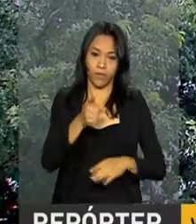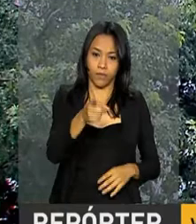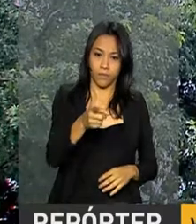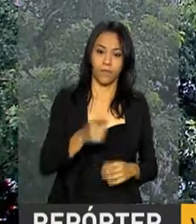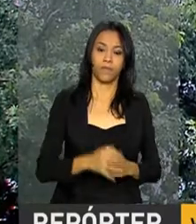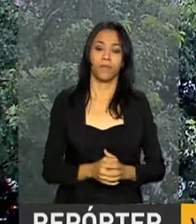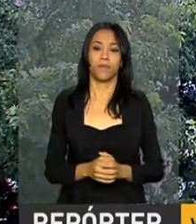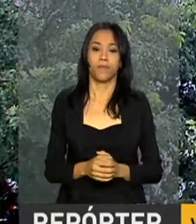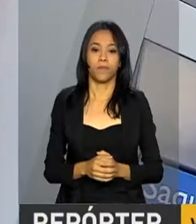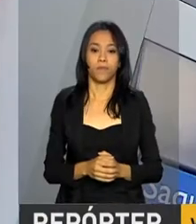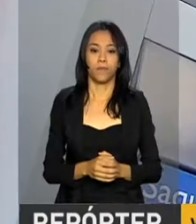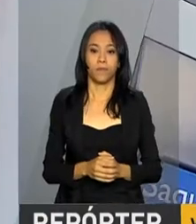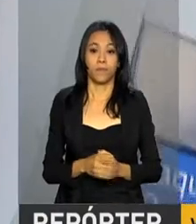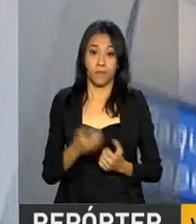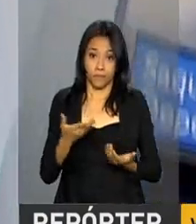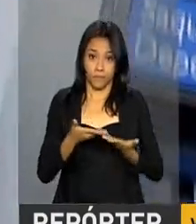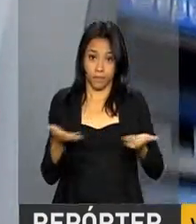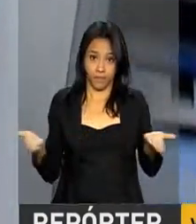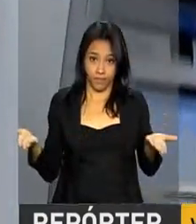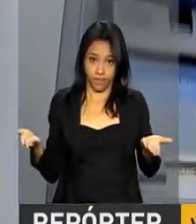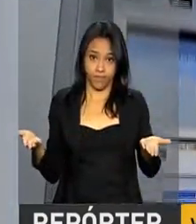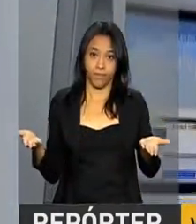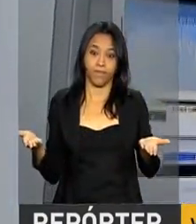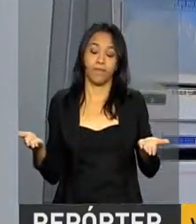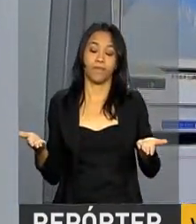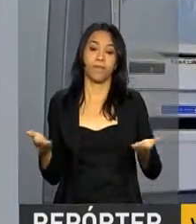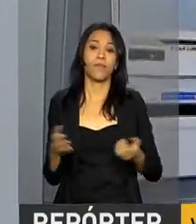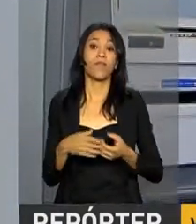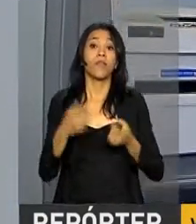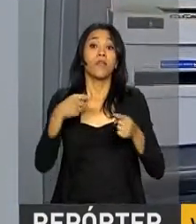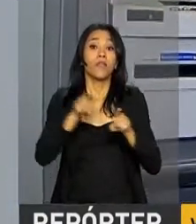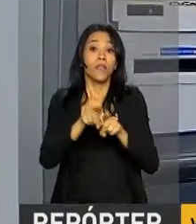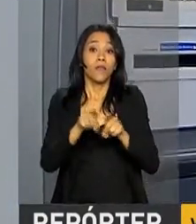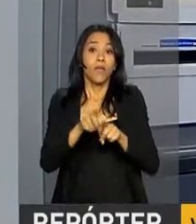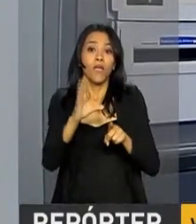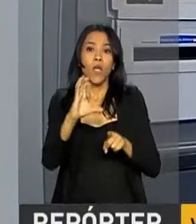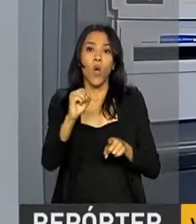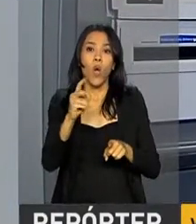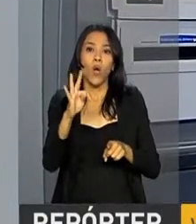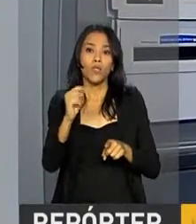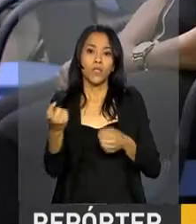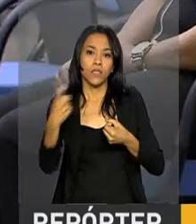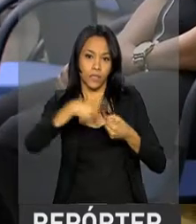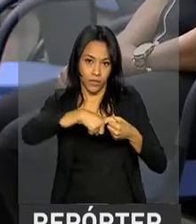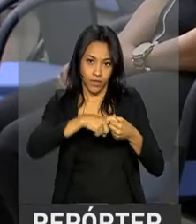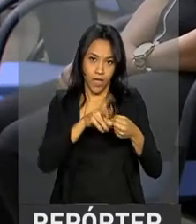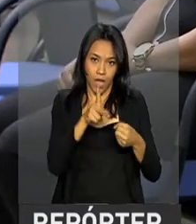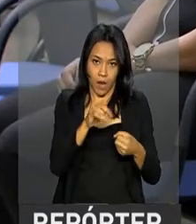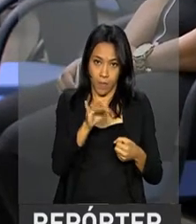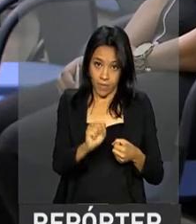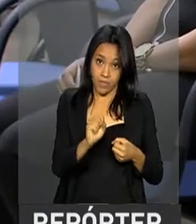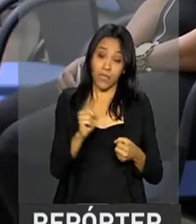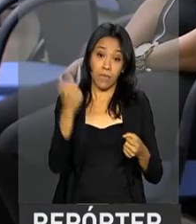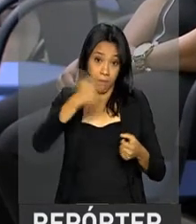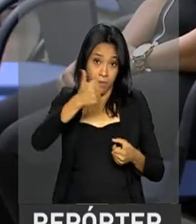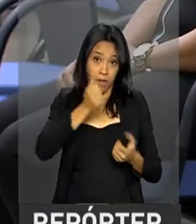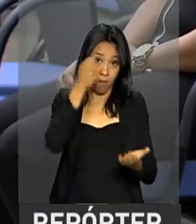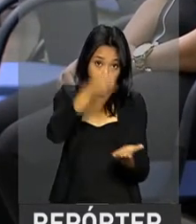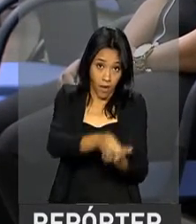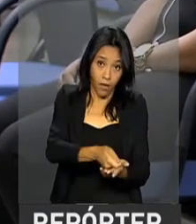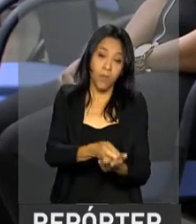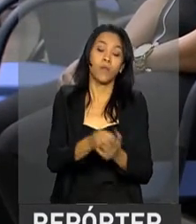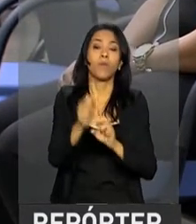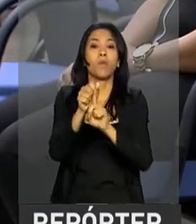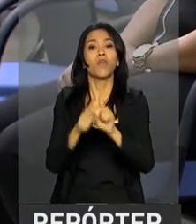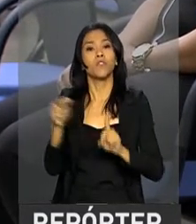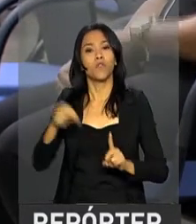www.caixa.gov.br barra cotas pis para as cotas vinculadas ao pis depois dessa primeira etapa em novembro